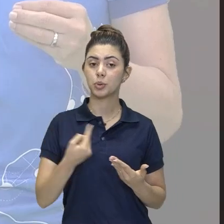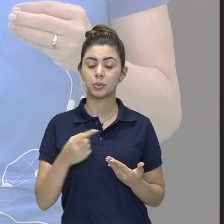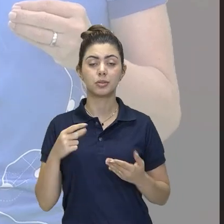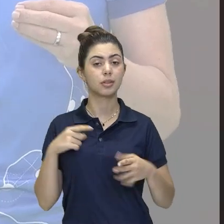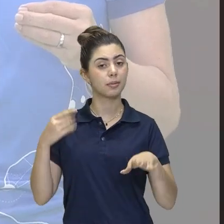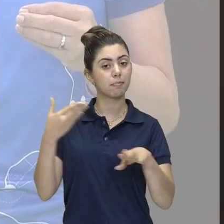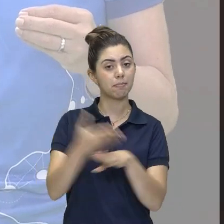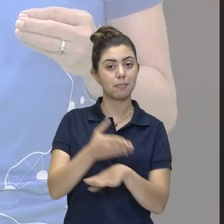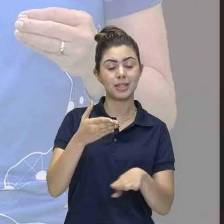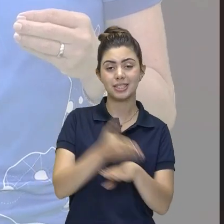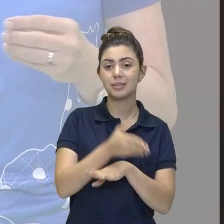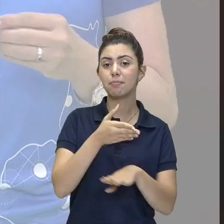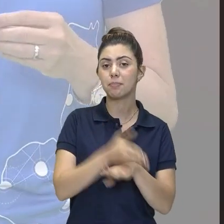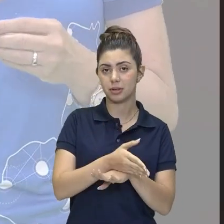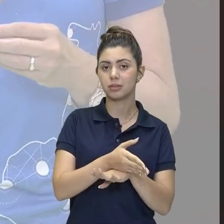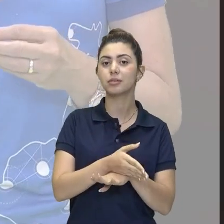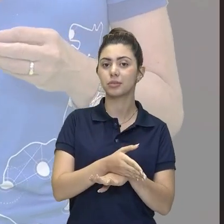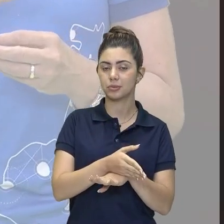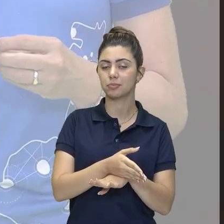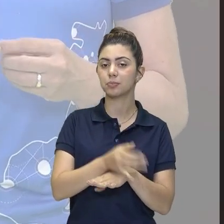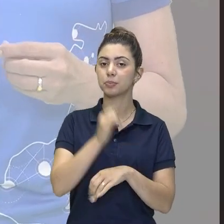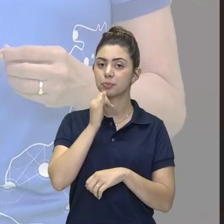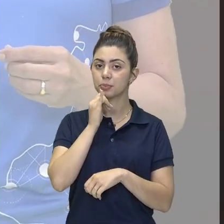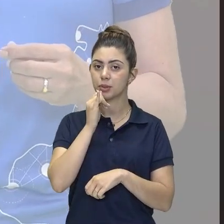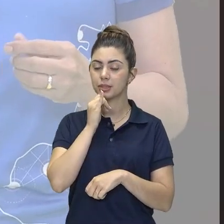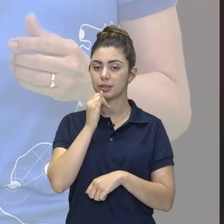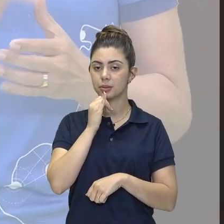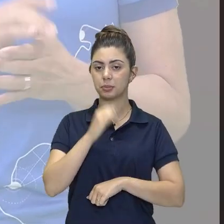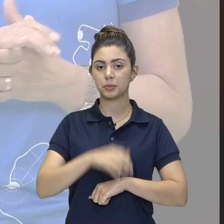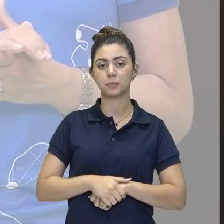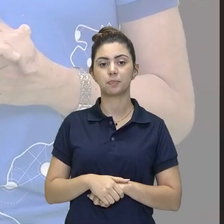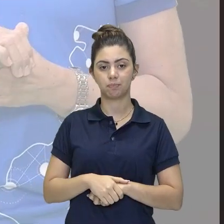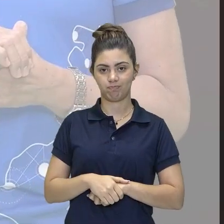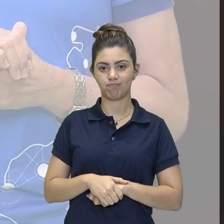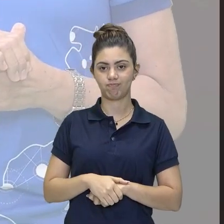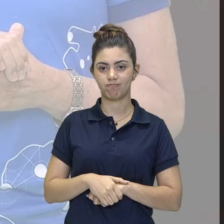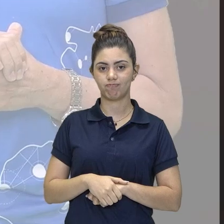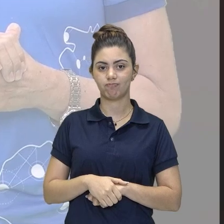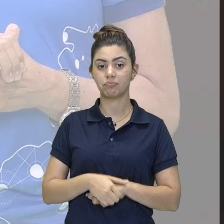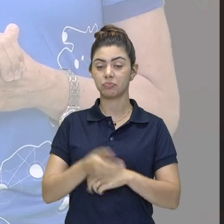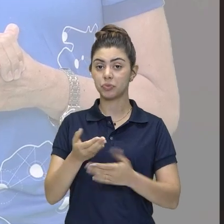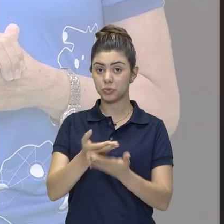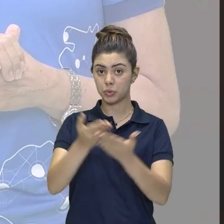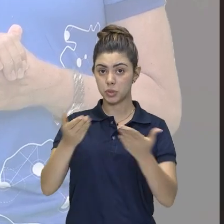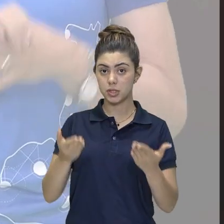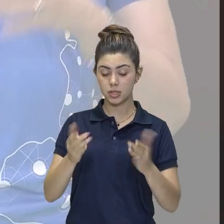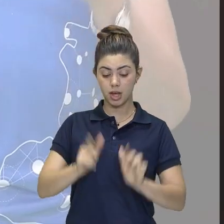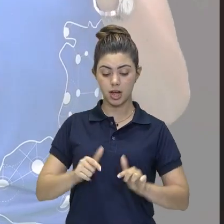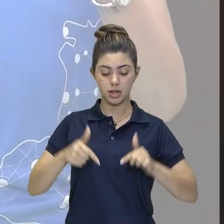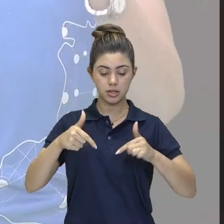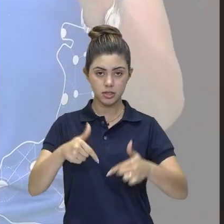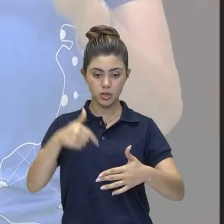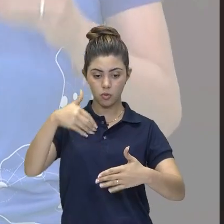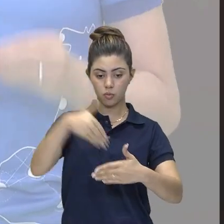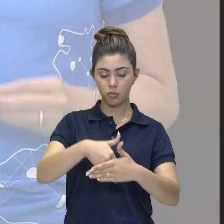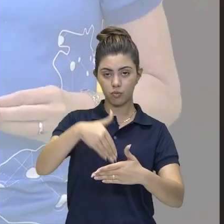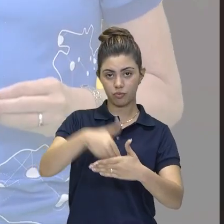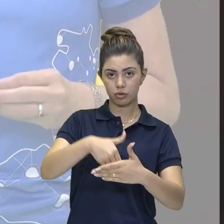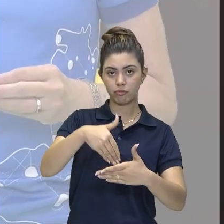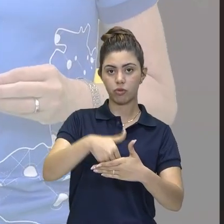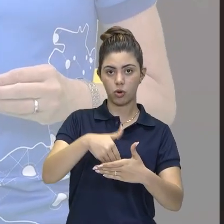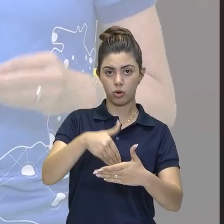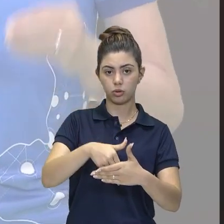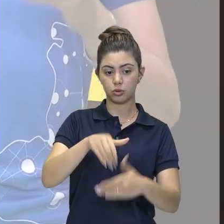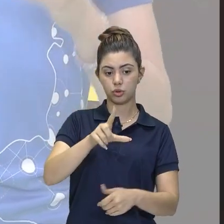participando diretamente. Por exemplo, ao votar, ao eleger um